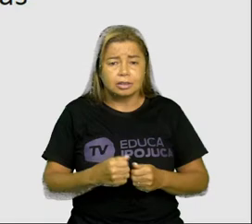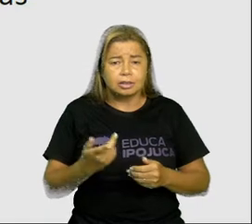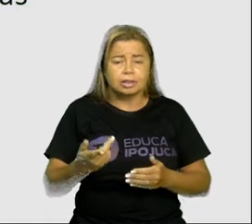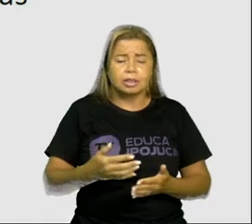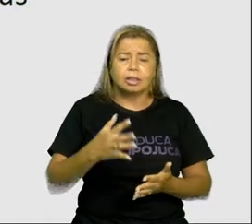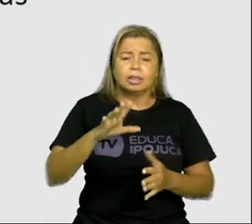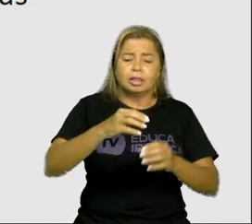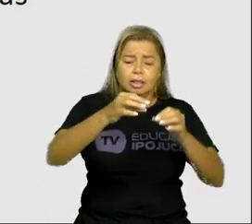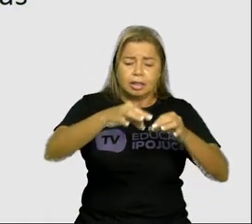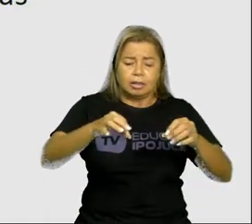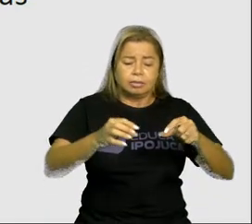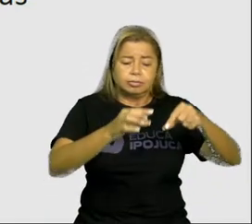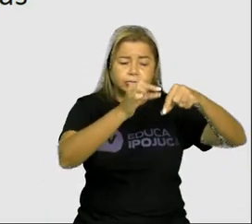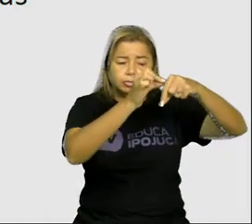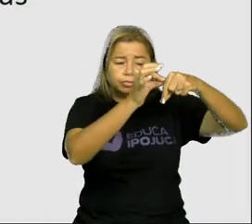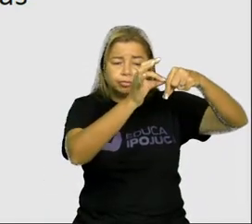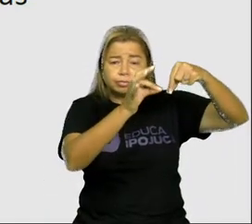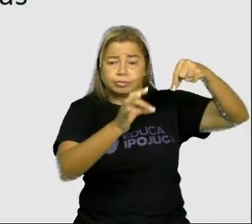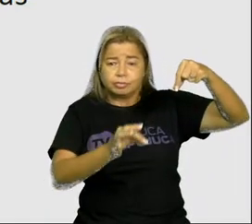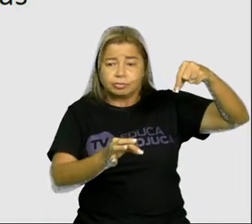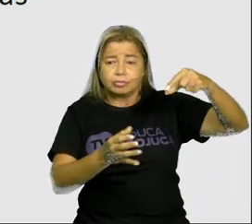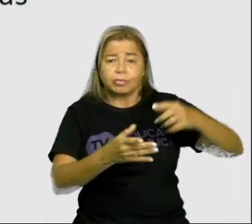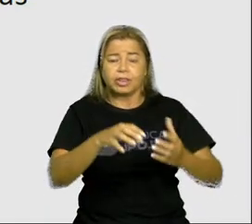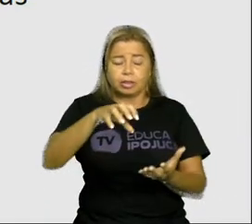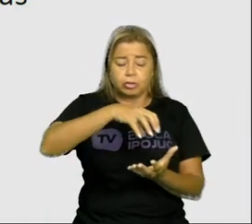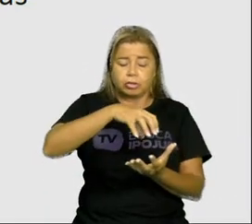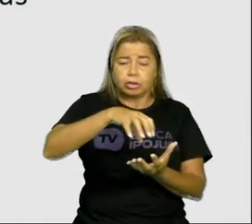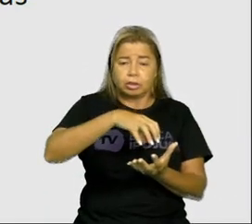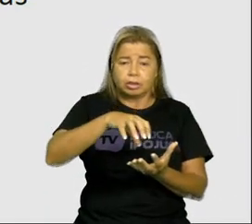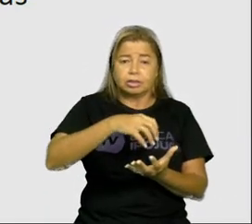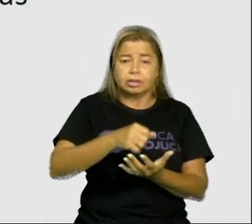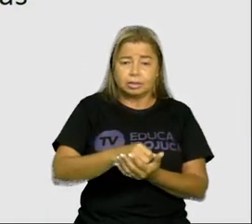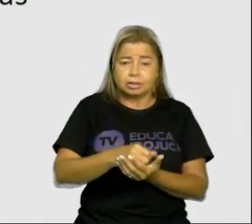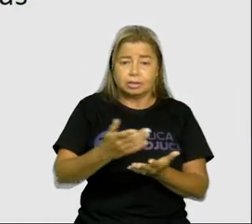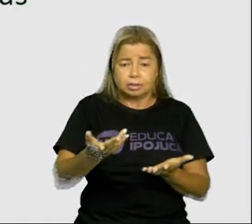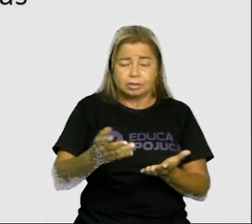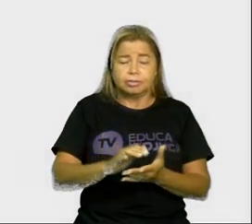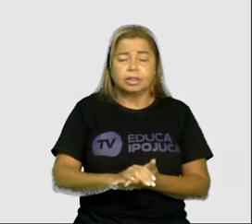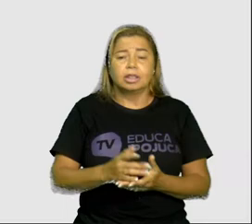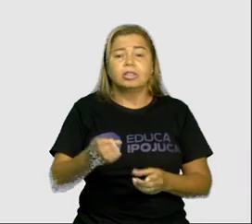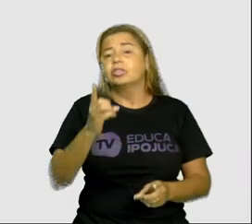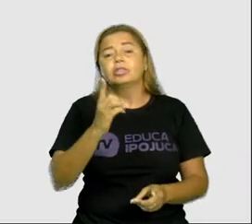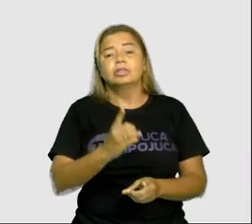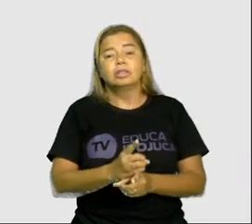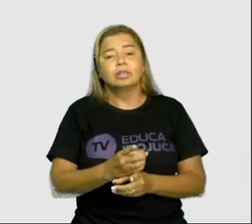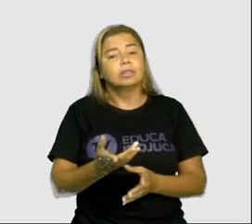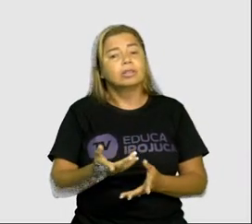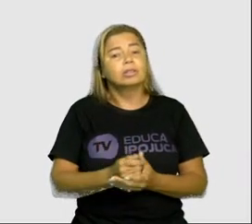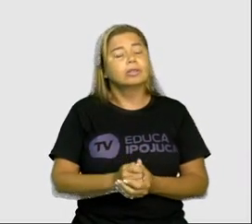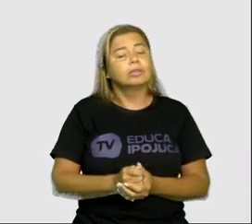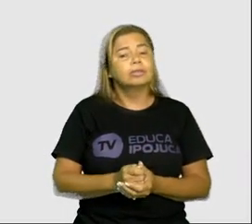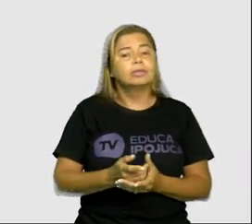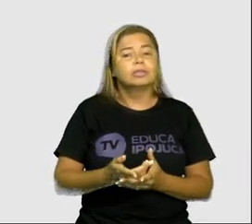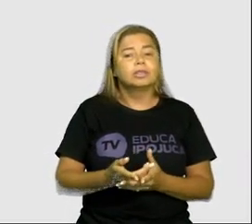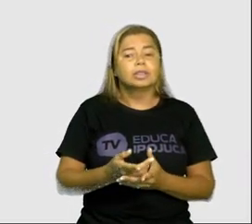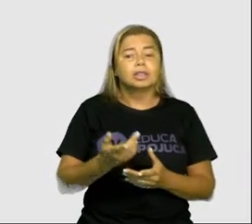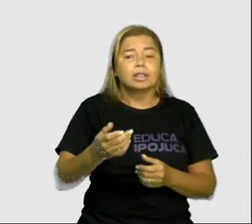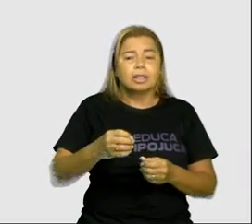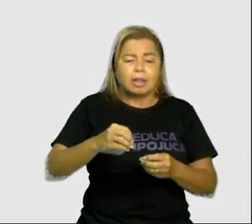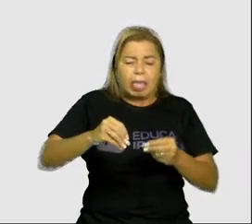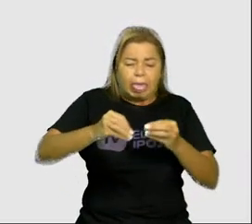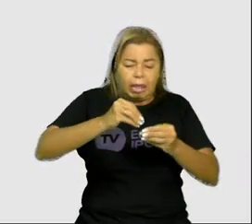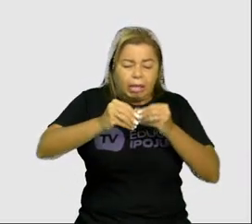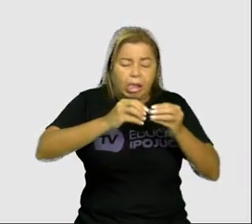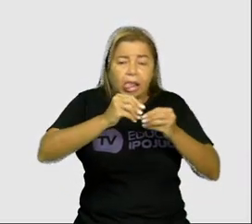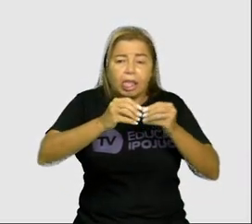secagem, formando folhas de gelatina que encontramos em casas de produtos naturais. Se forem trituradas,